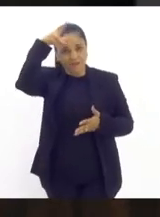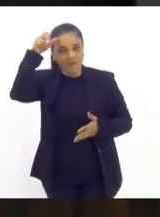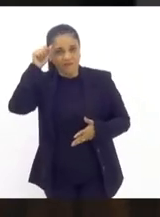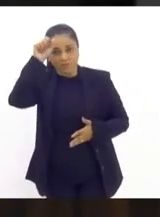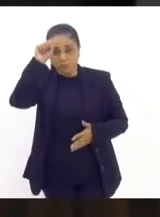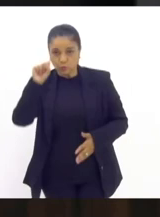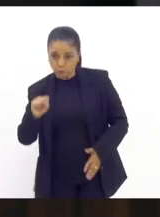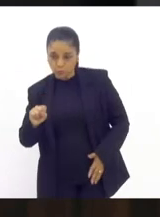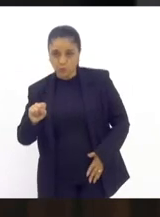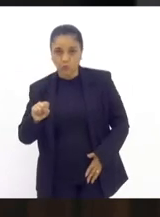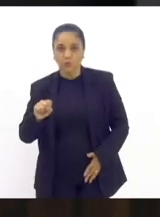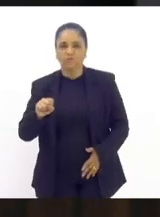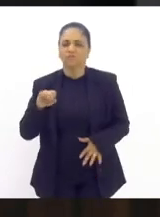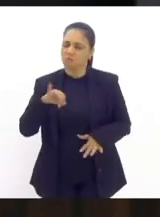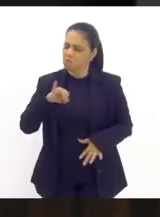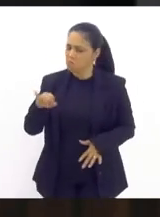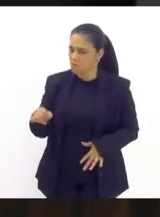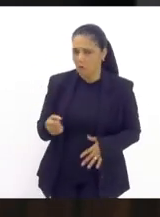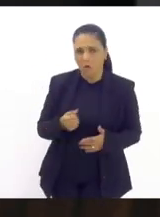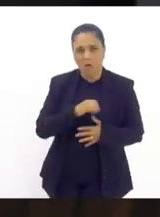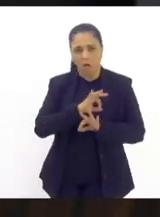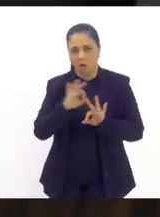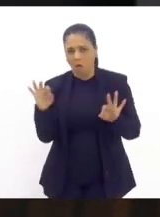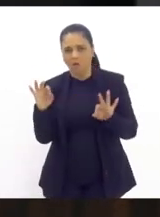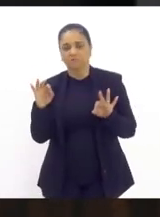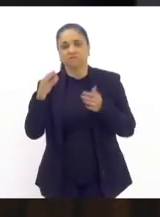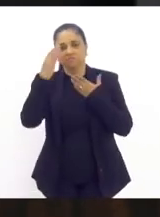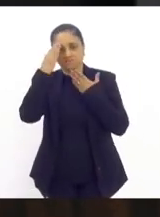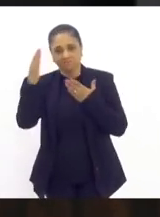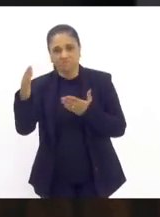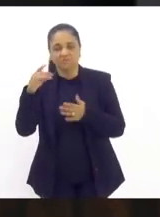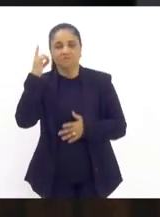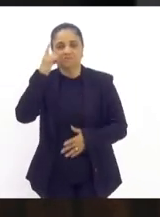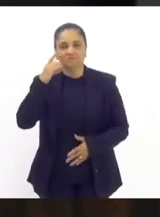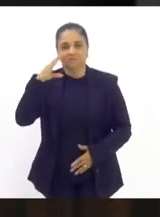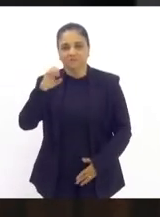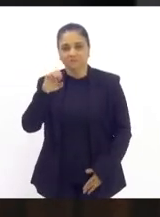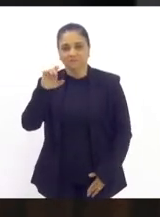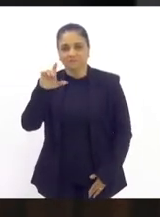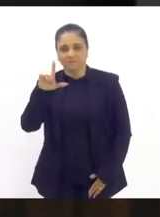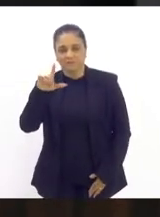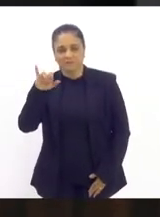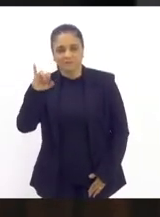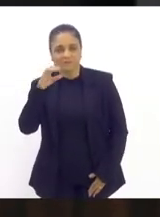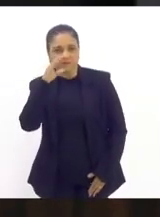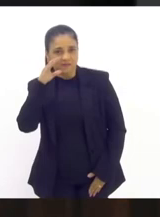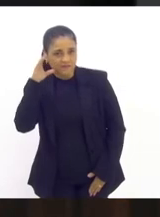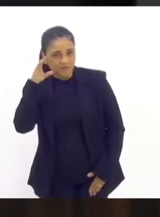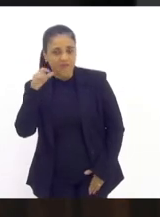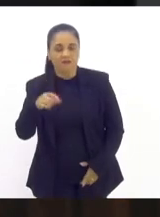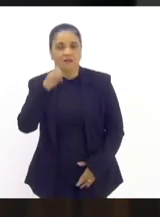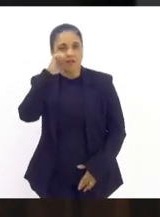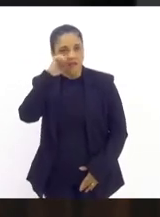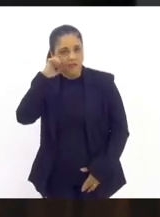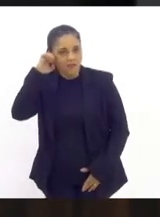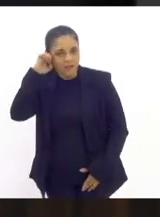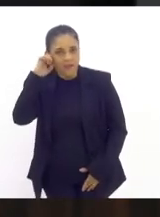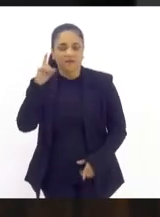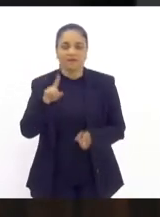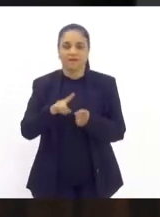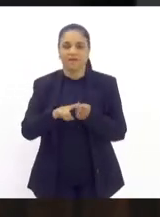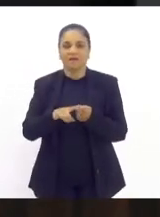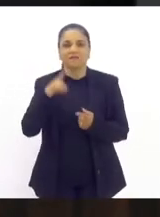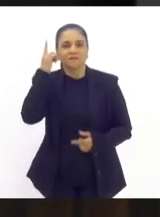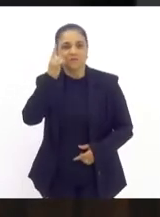foi muito proveitosa agradecer a deputada Célia deputada Dani deputada Érica Deputado Daniel